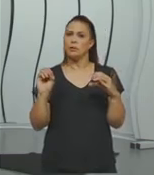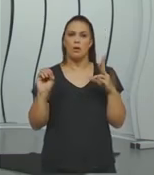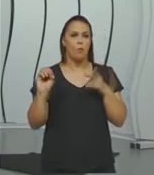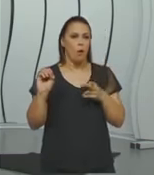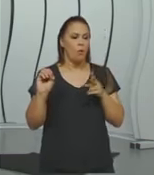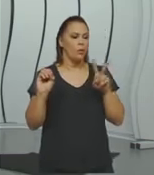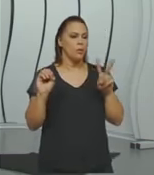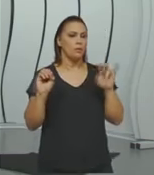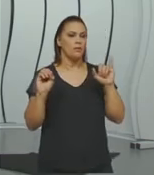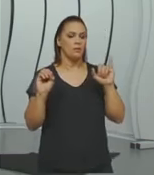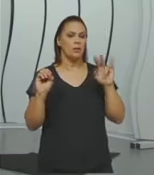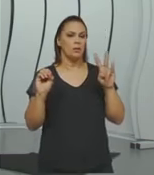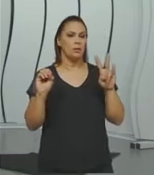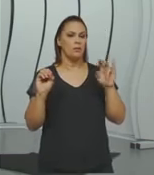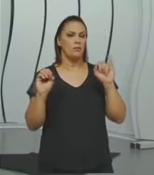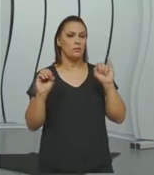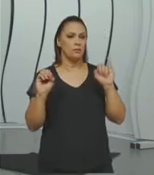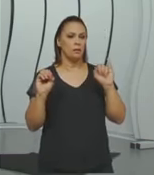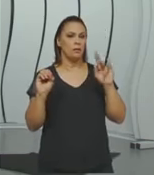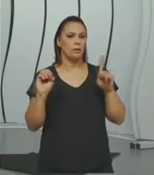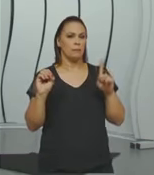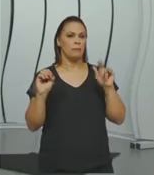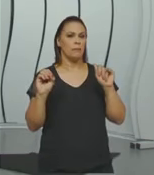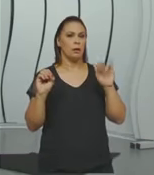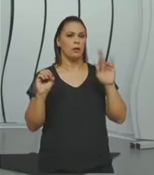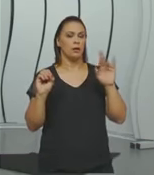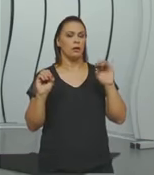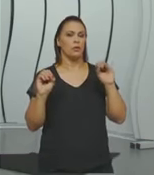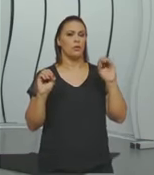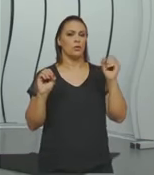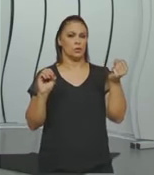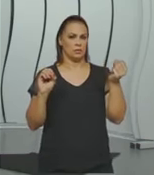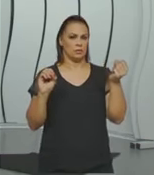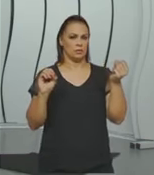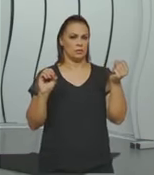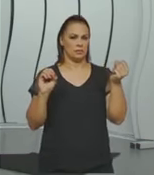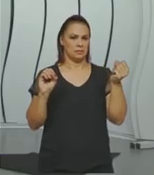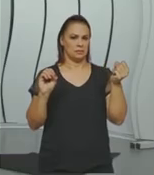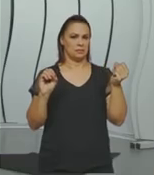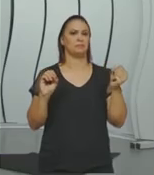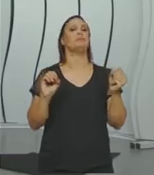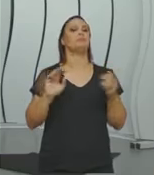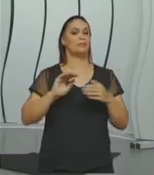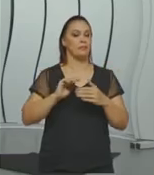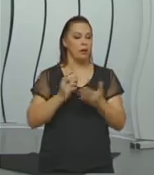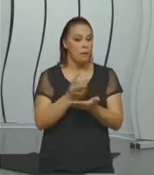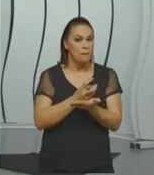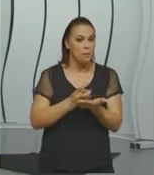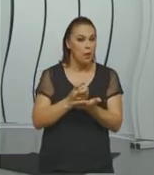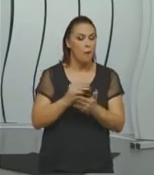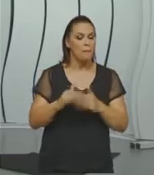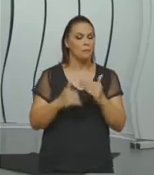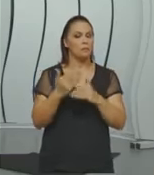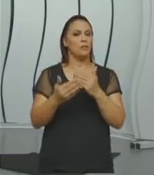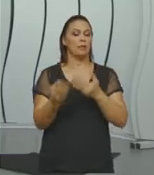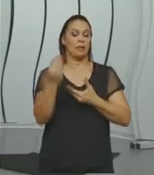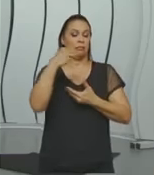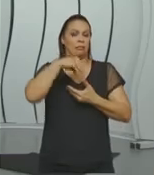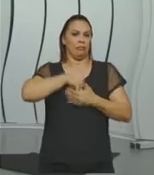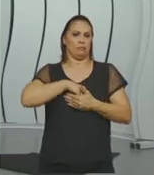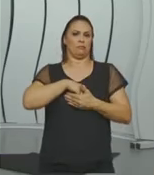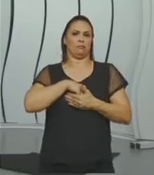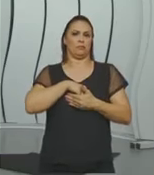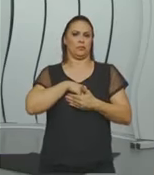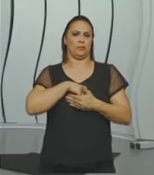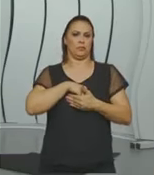ovovivíparos. Significa o quê? Que o desenvolvimento, ele vai ser dentro do corpo da mãe, só que